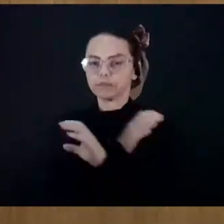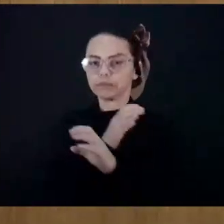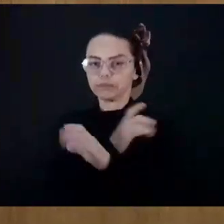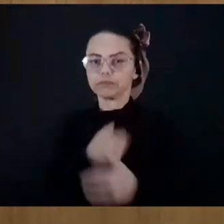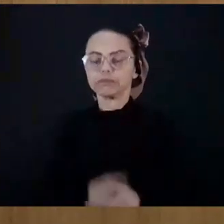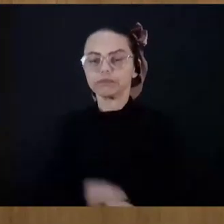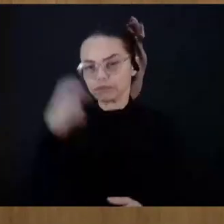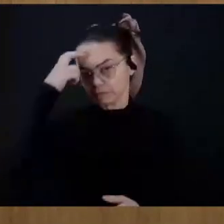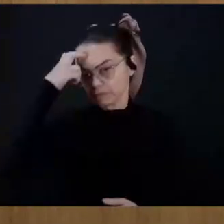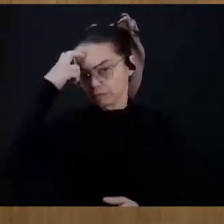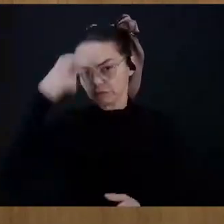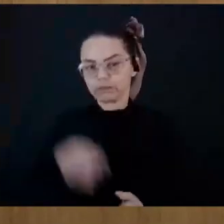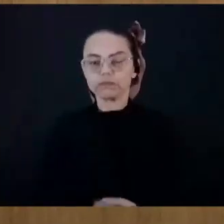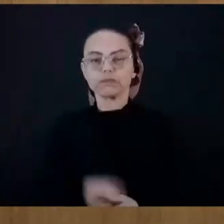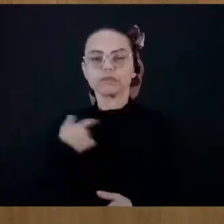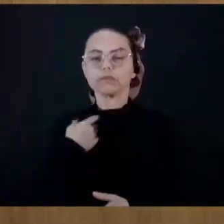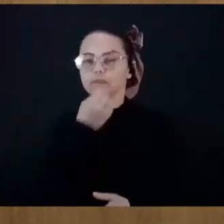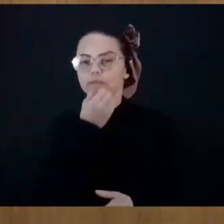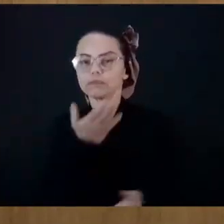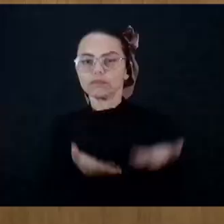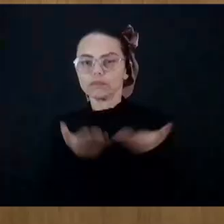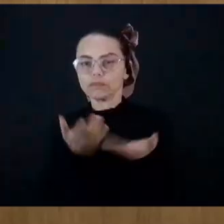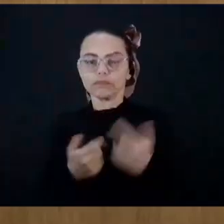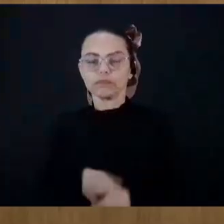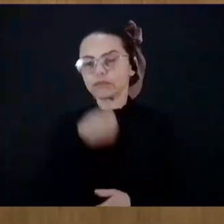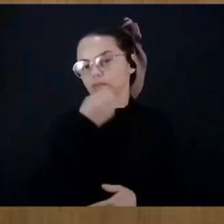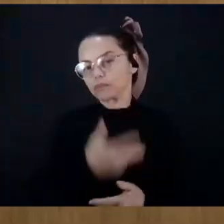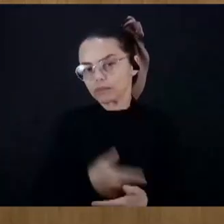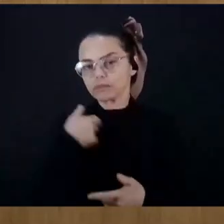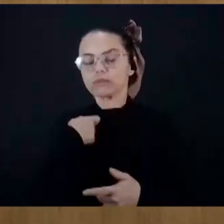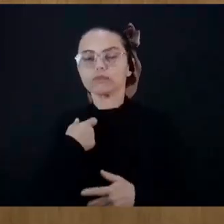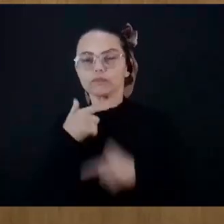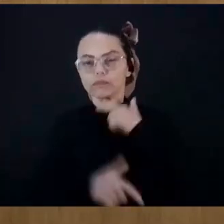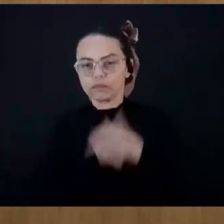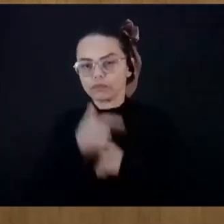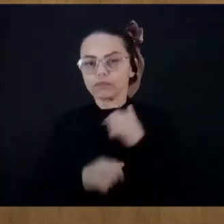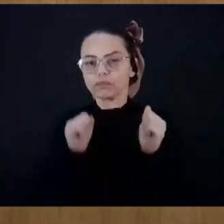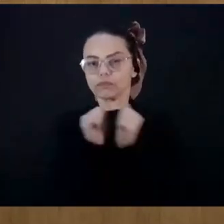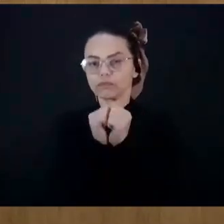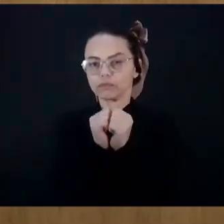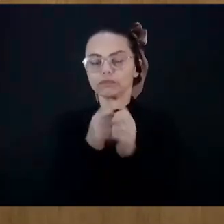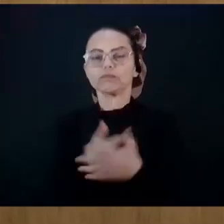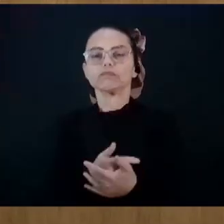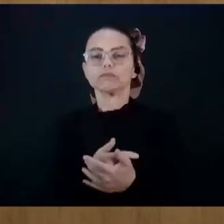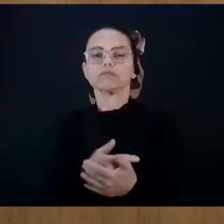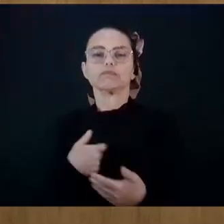positivo aí da comissão, fizemos bastante trabalho aí junto com os órgãos